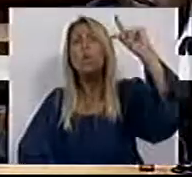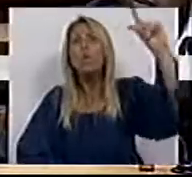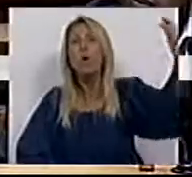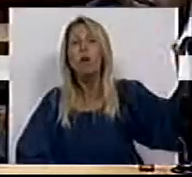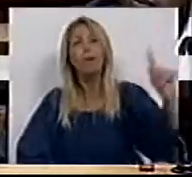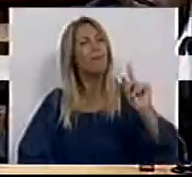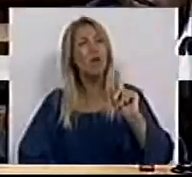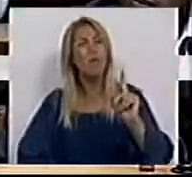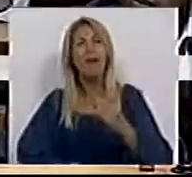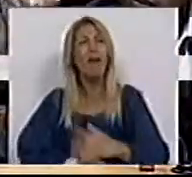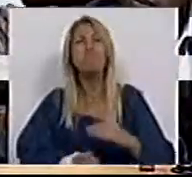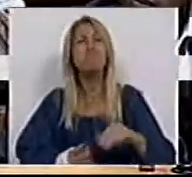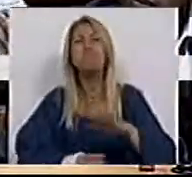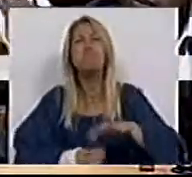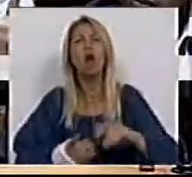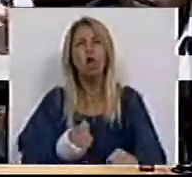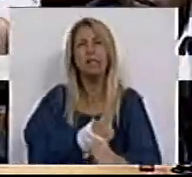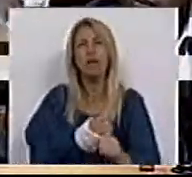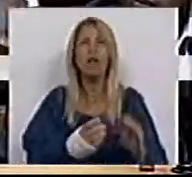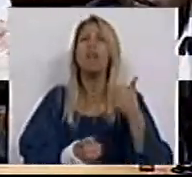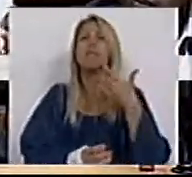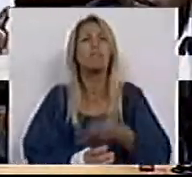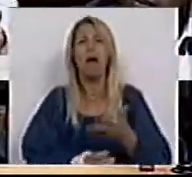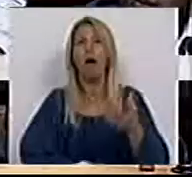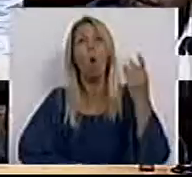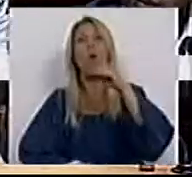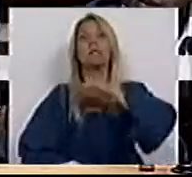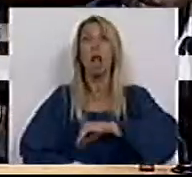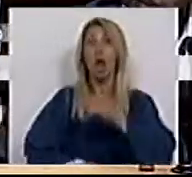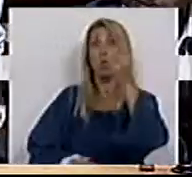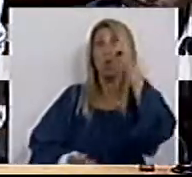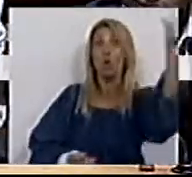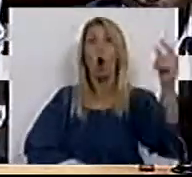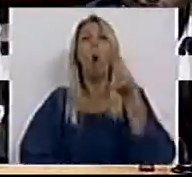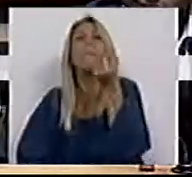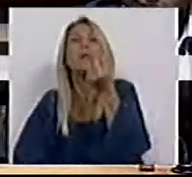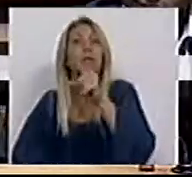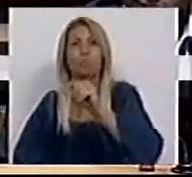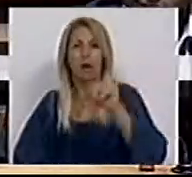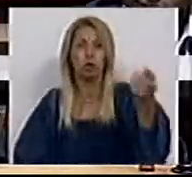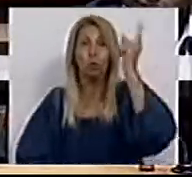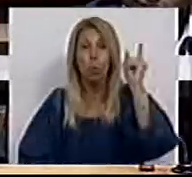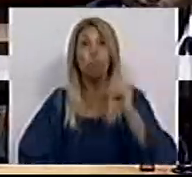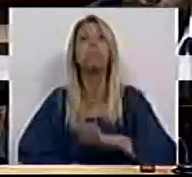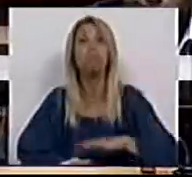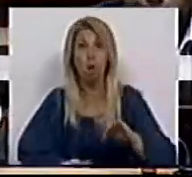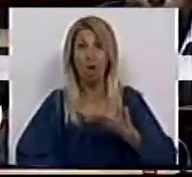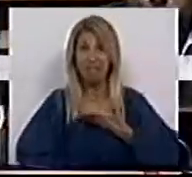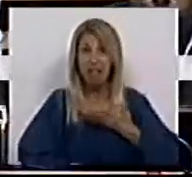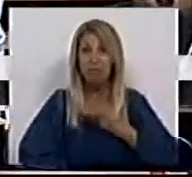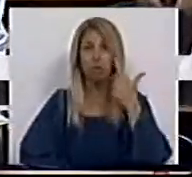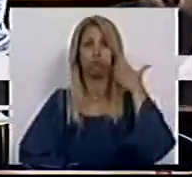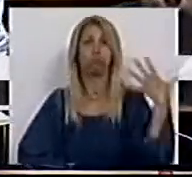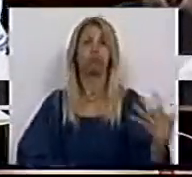problemas operacionais, nem a preços muito baixos, nem a salários muito altos. Essa dívida é feita porque sucessivos governos do PS